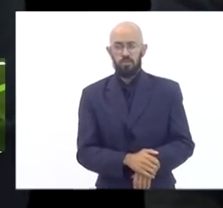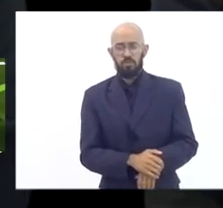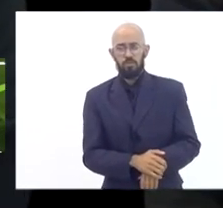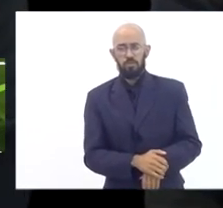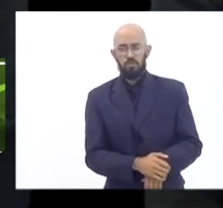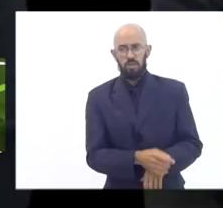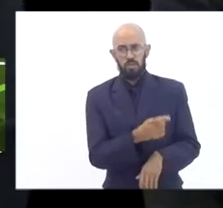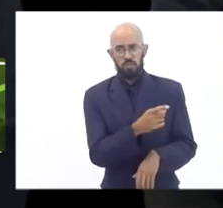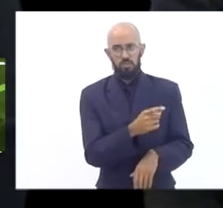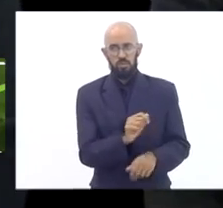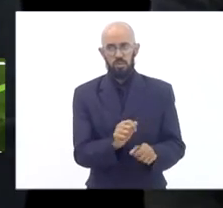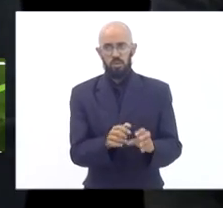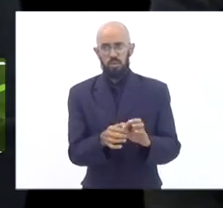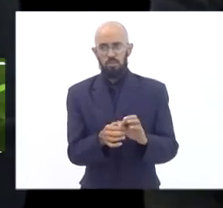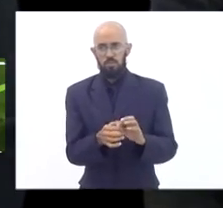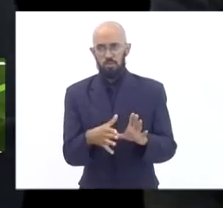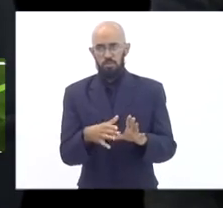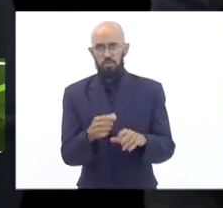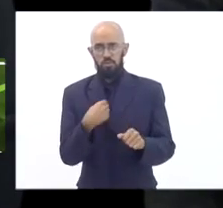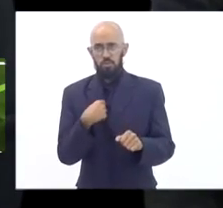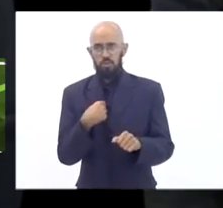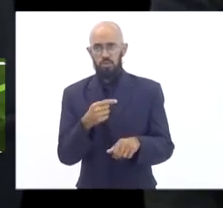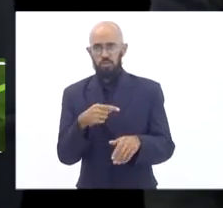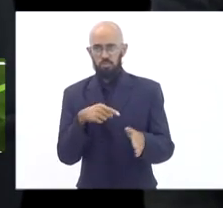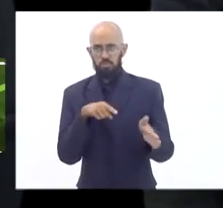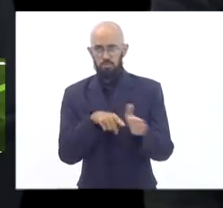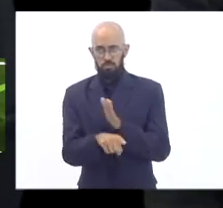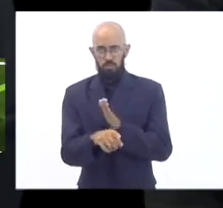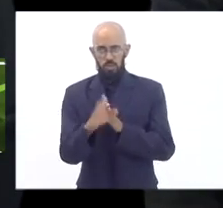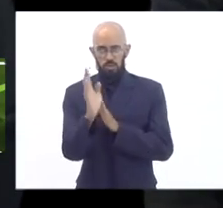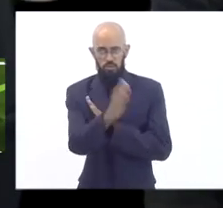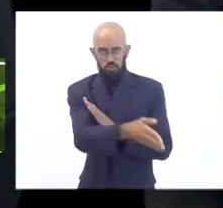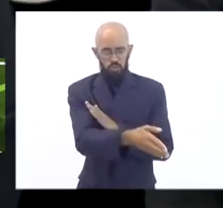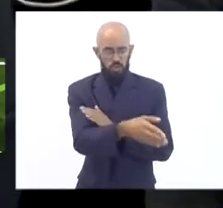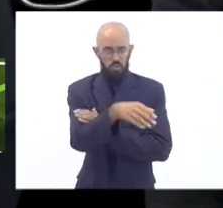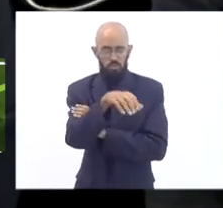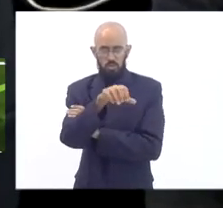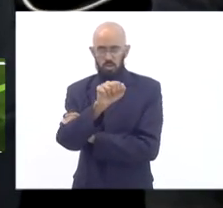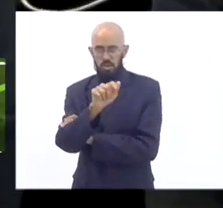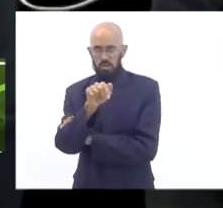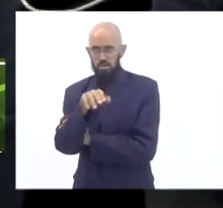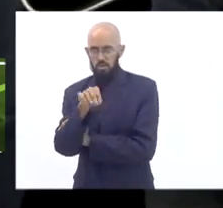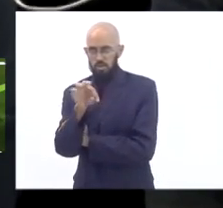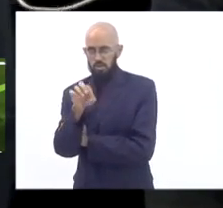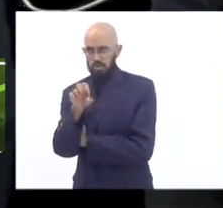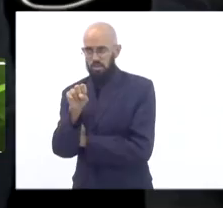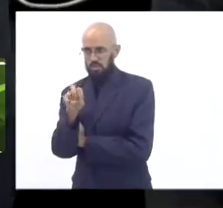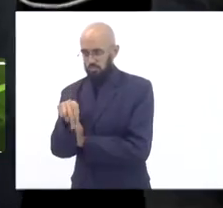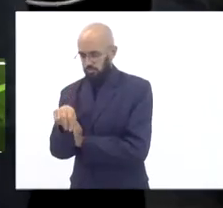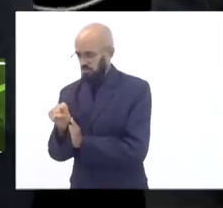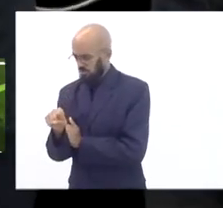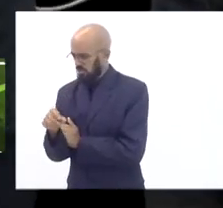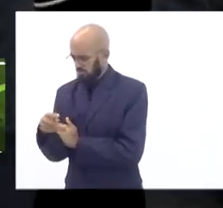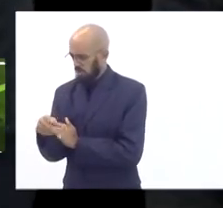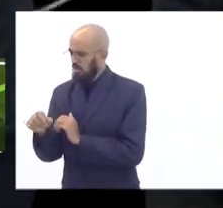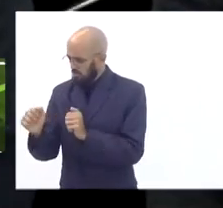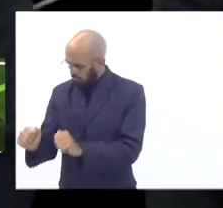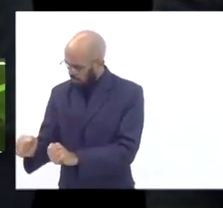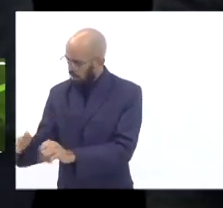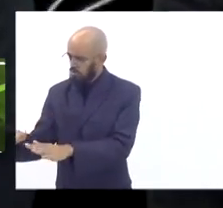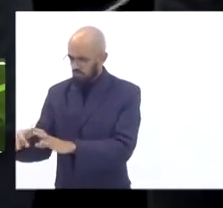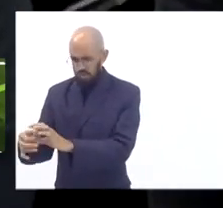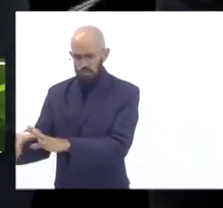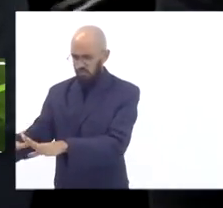Excelência permitir um encaminhamento direto de uma pergunta à Getrans, pode sem fazer. Passar não necessariamente tem problema Vossa Excelência. Nossa, existe a questão regimental,